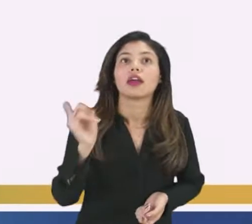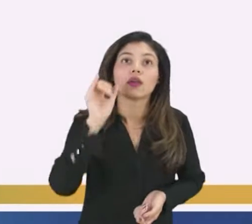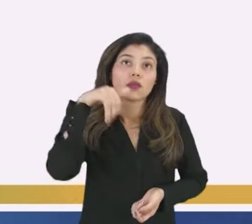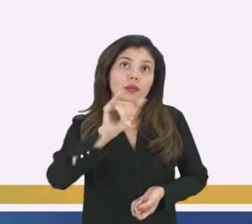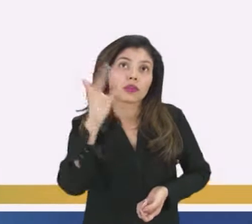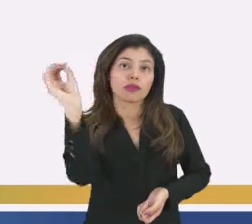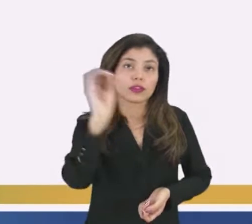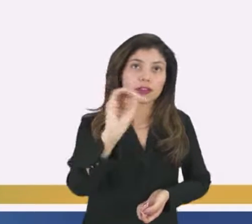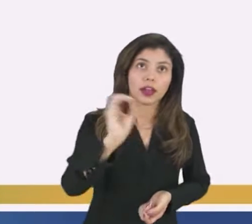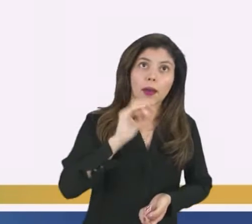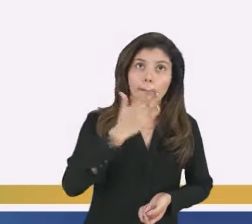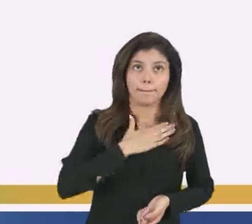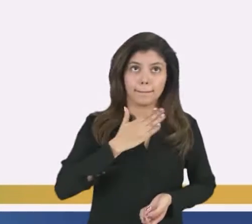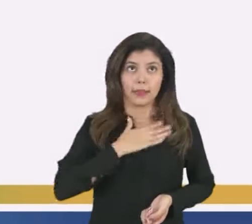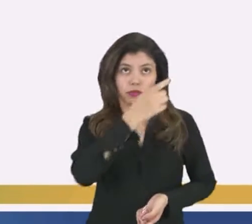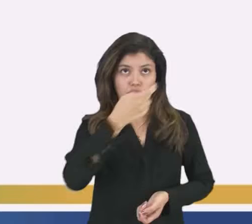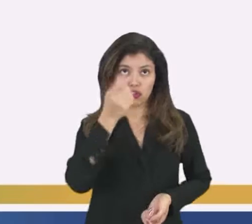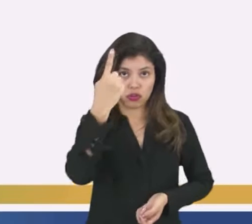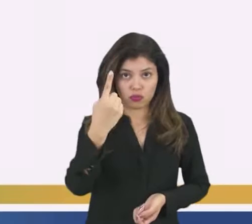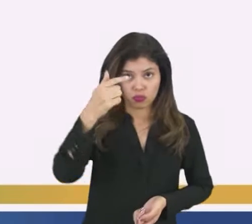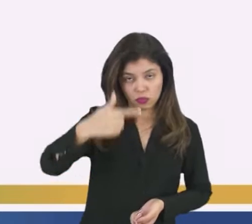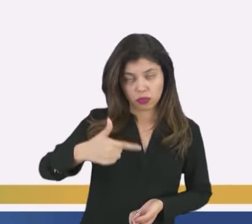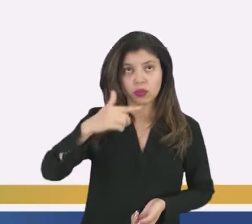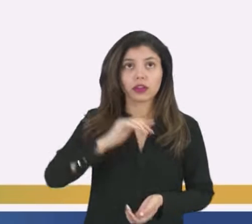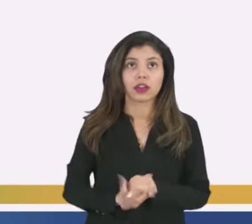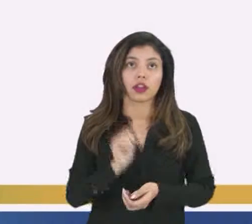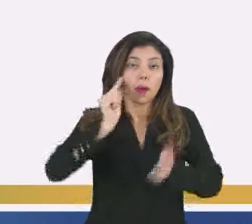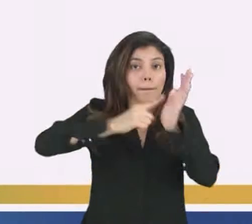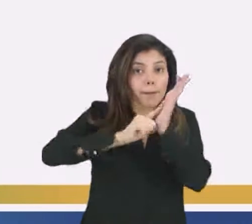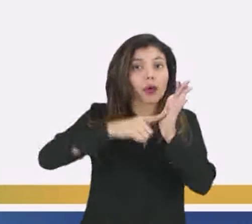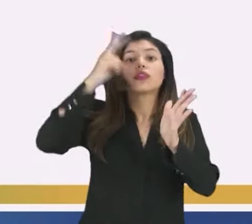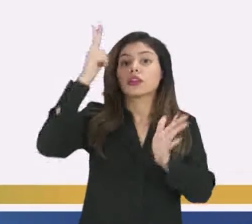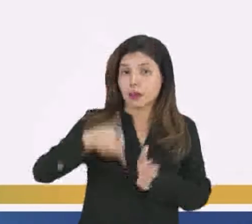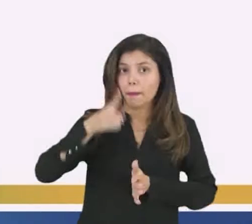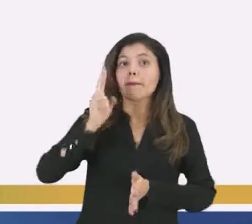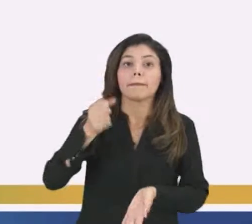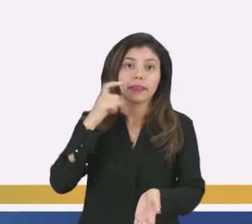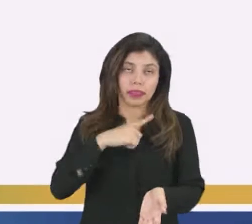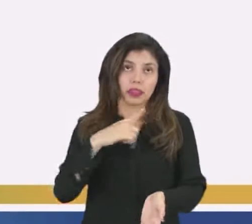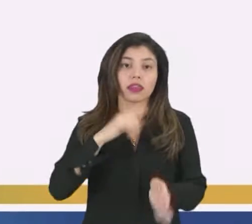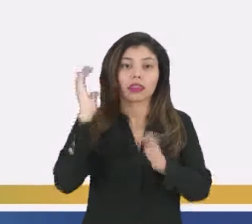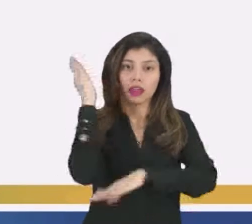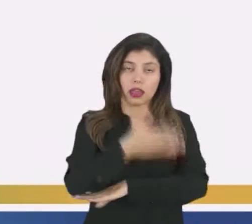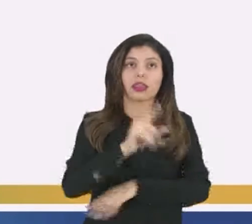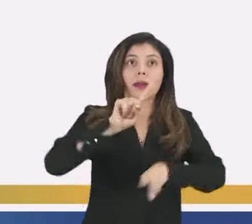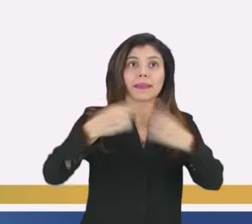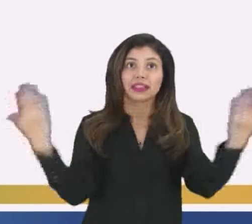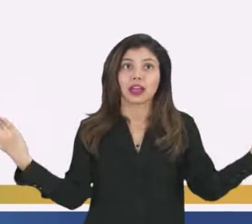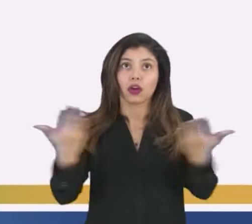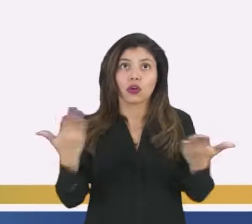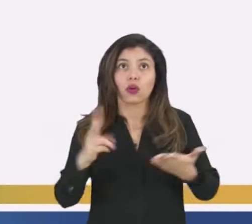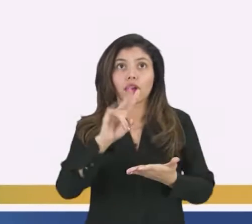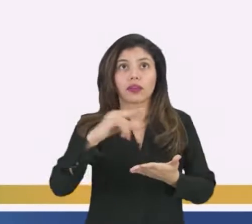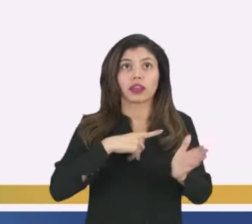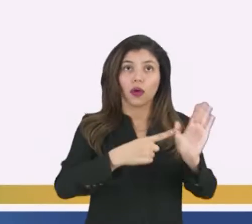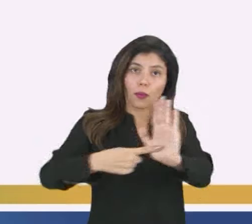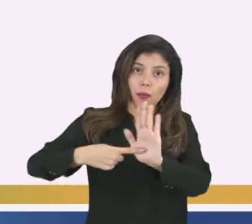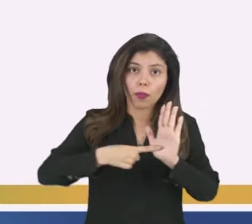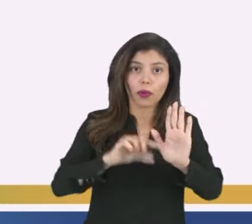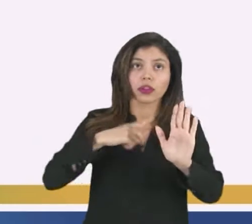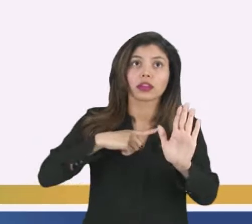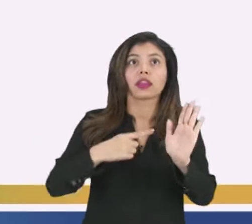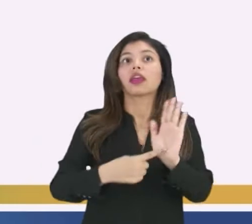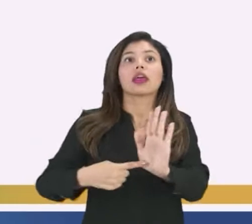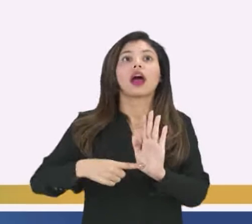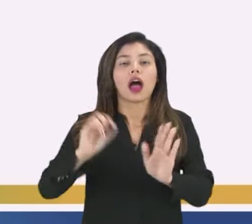for 0, o meu x é 1 sobre 2. Então, eu tenho um ponto que pertence a essa reta. Agora, já que eu tenho um ponto que pertence a